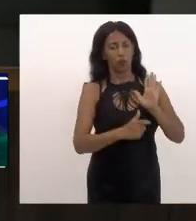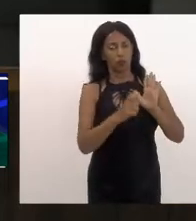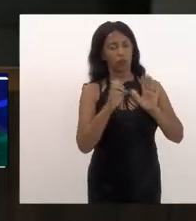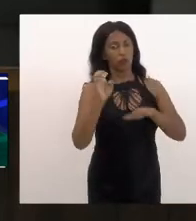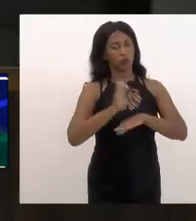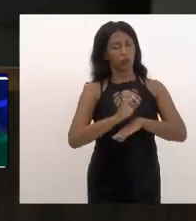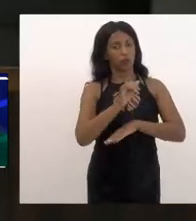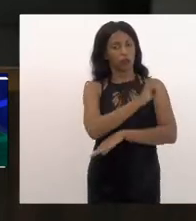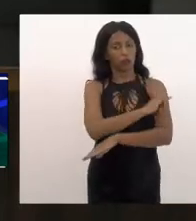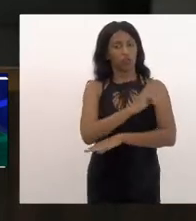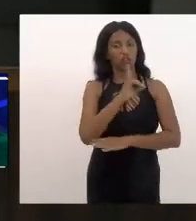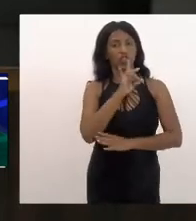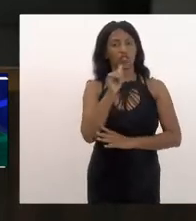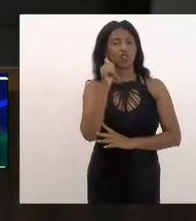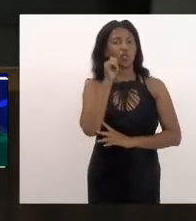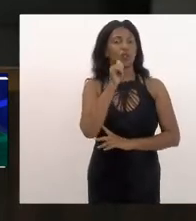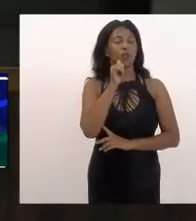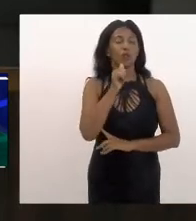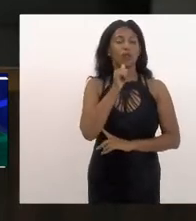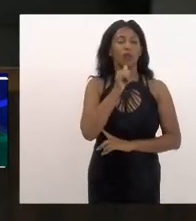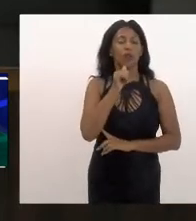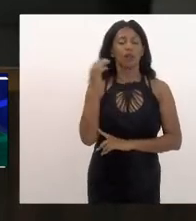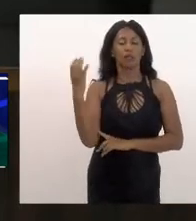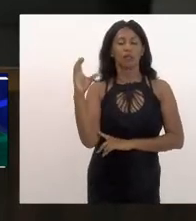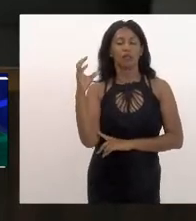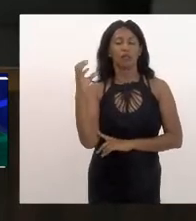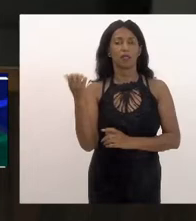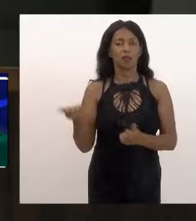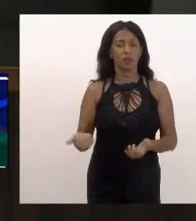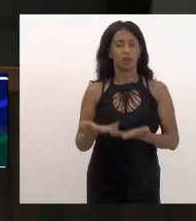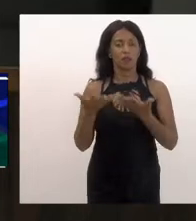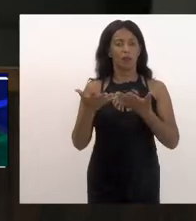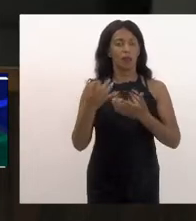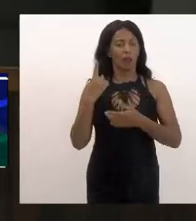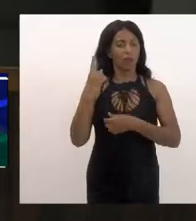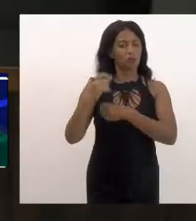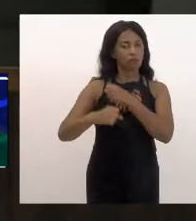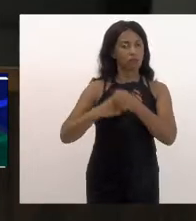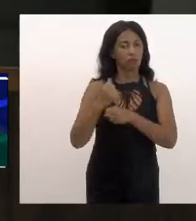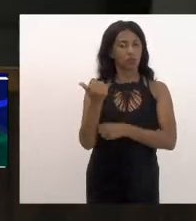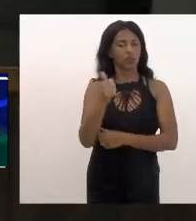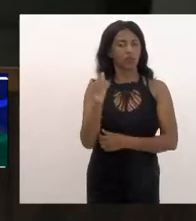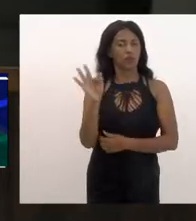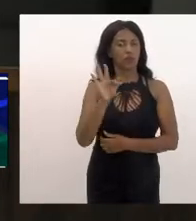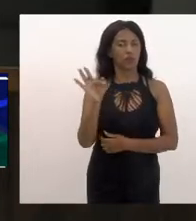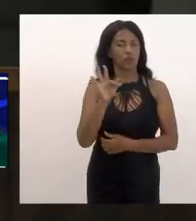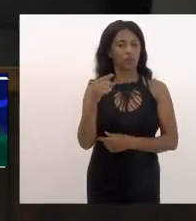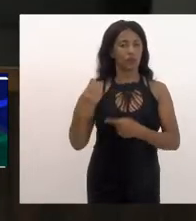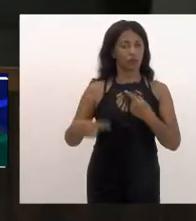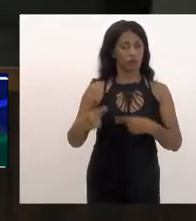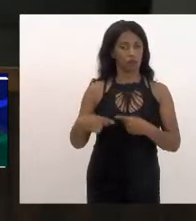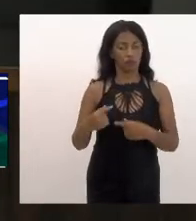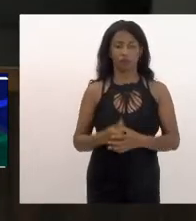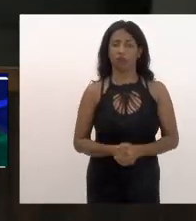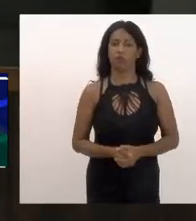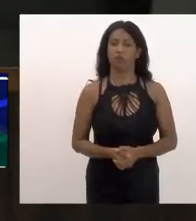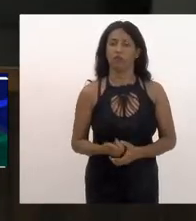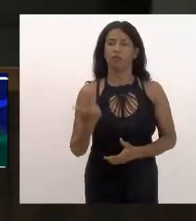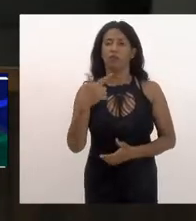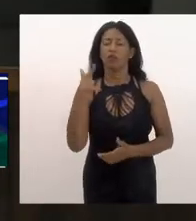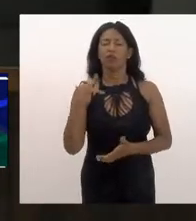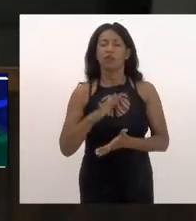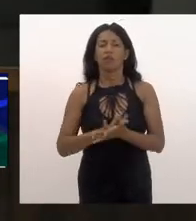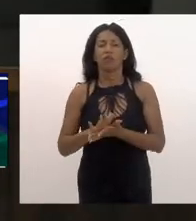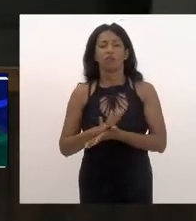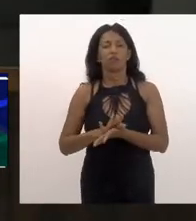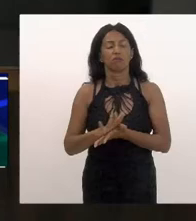Janeiro o Dia Estadual de Mulheres e Meninos na Ciência, a ser comemorado anualmente no dia 11 de fevereiro. Em discussão. Não havendo quem queira